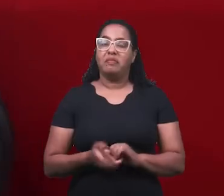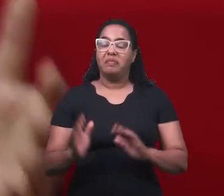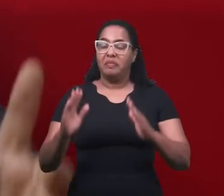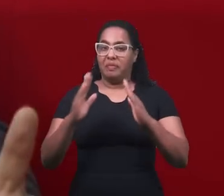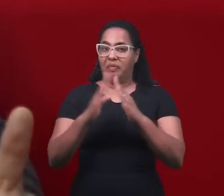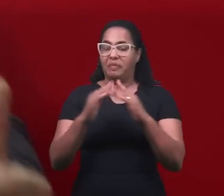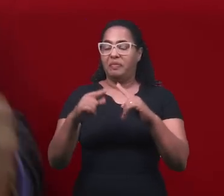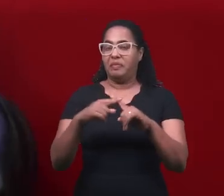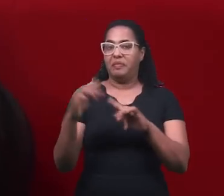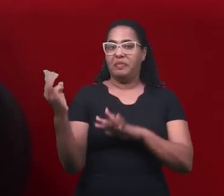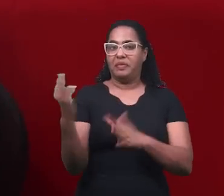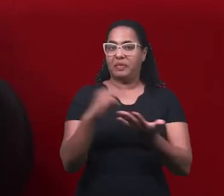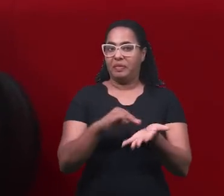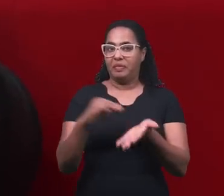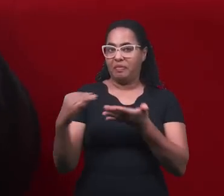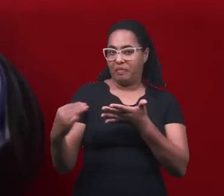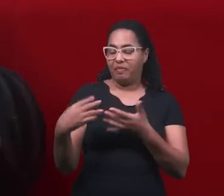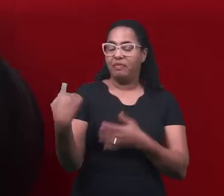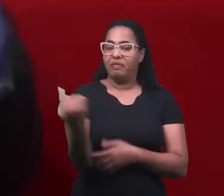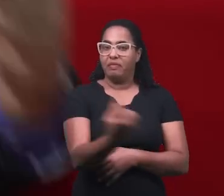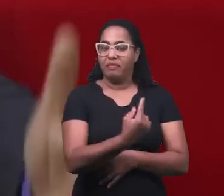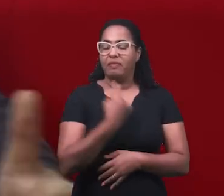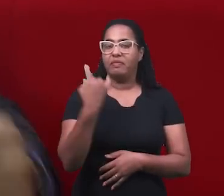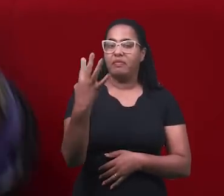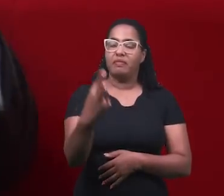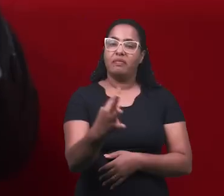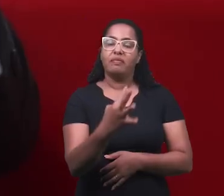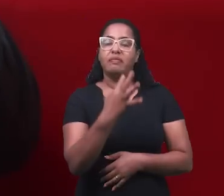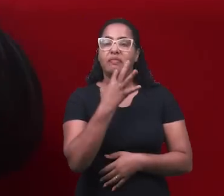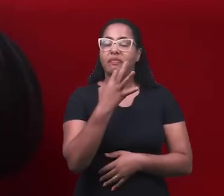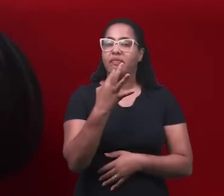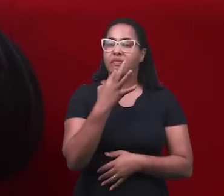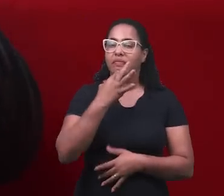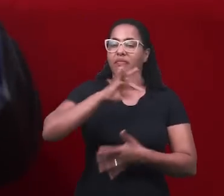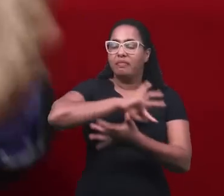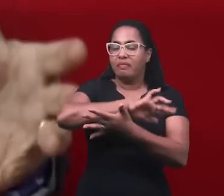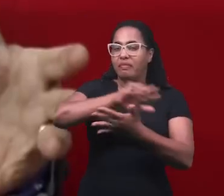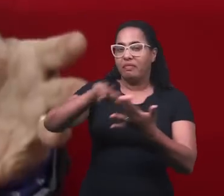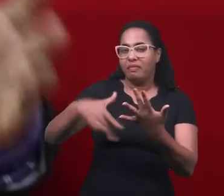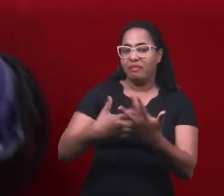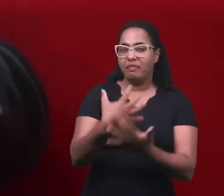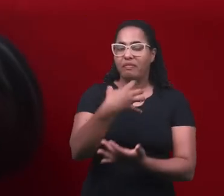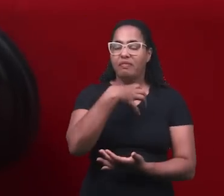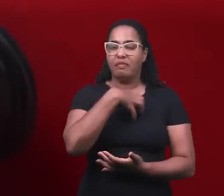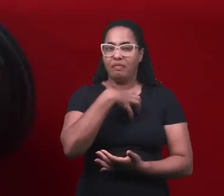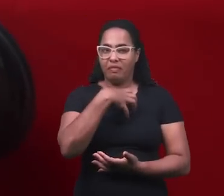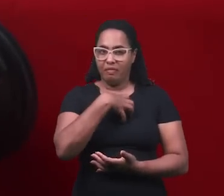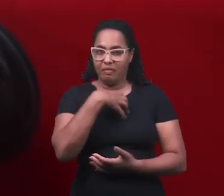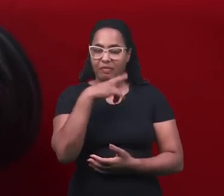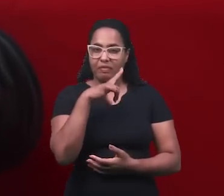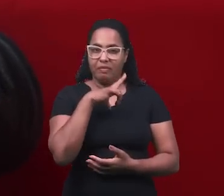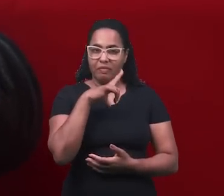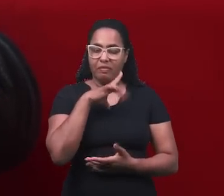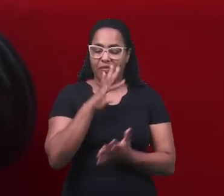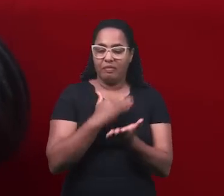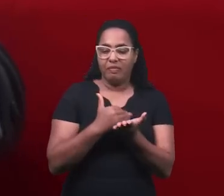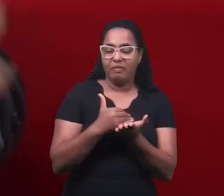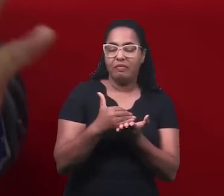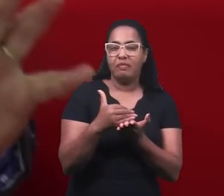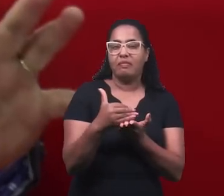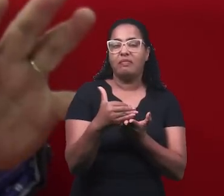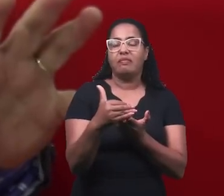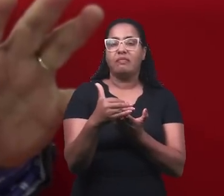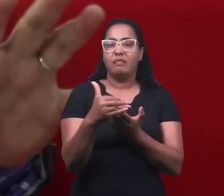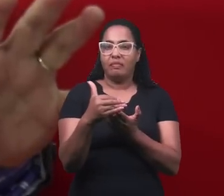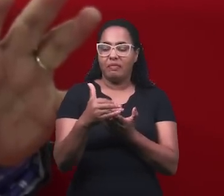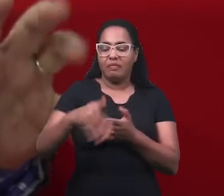A igreja Maranata, quando a gente conhece, há diversas maneiras que a igreja ela se inicia